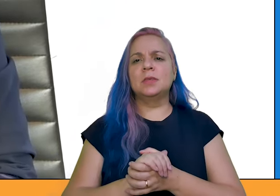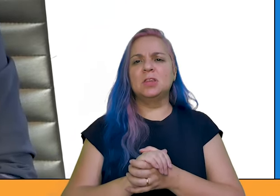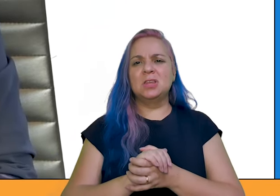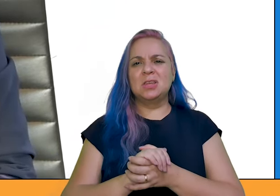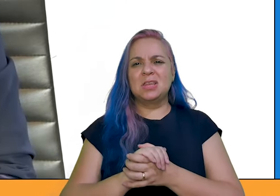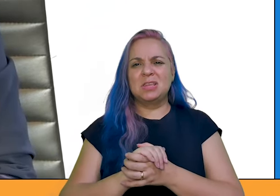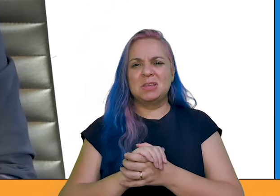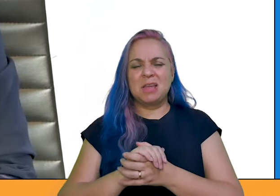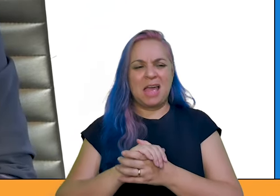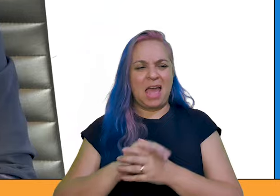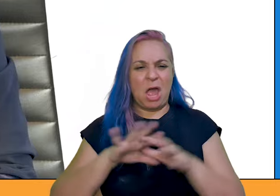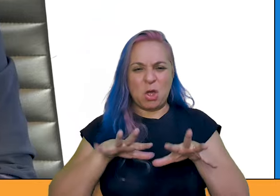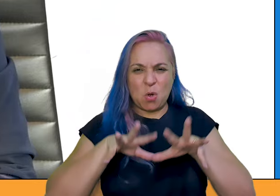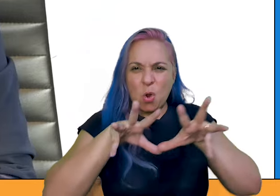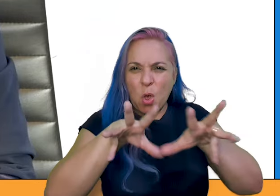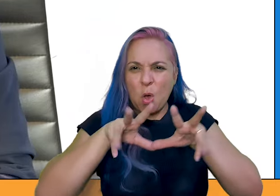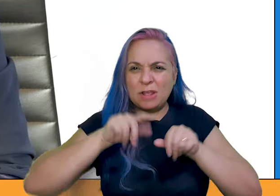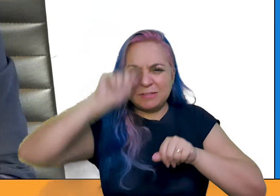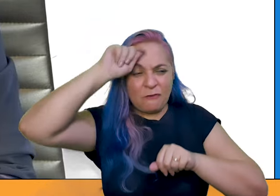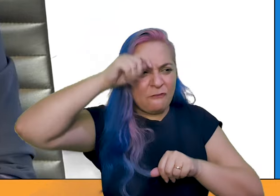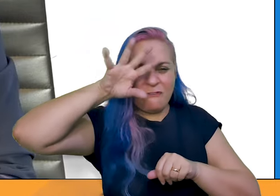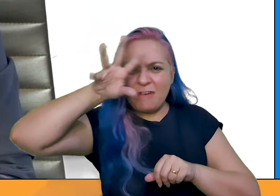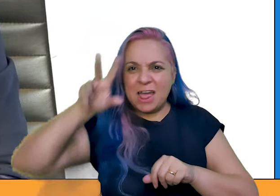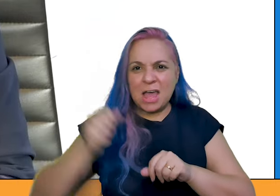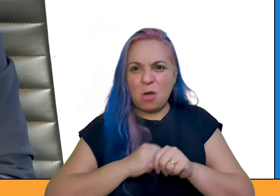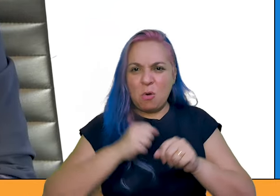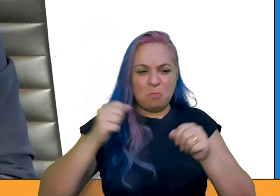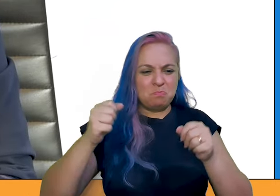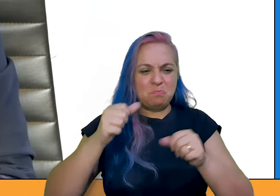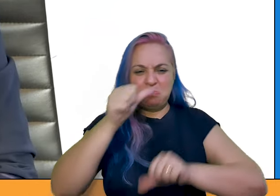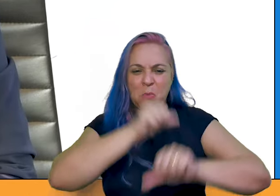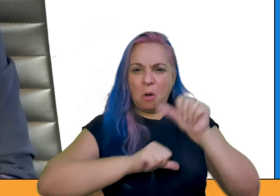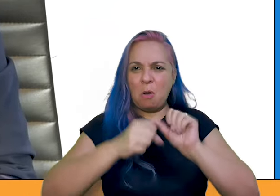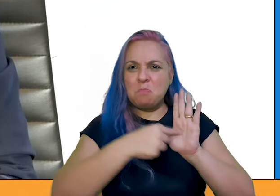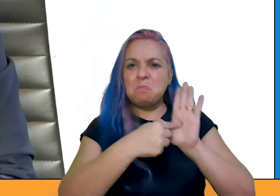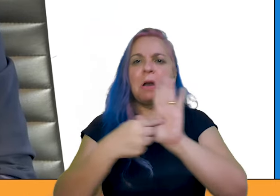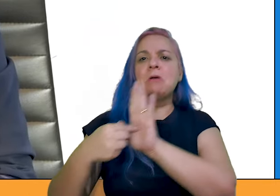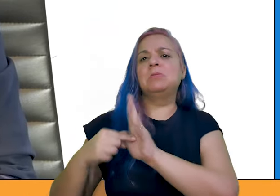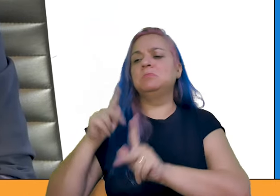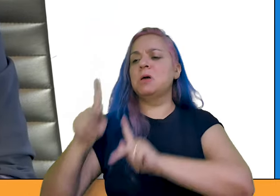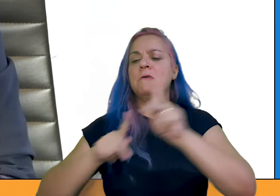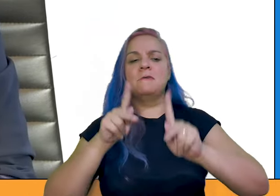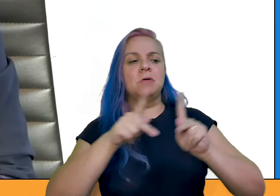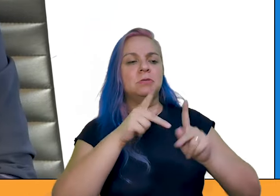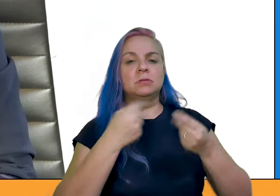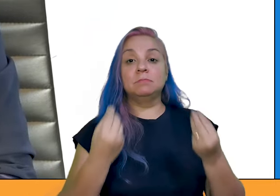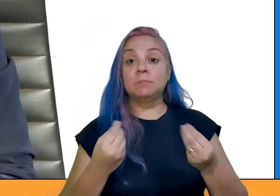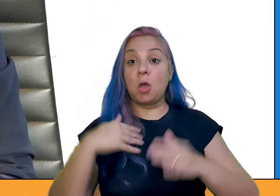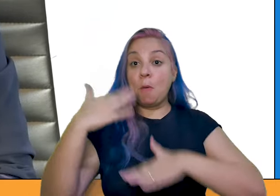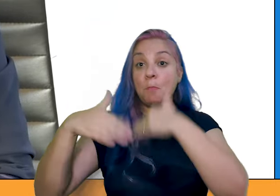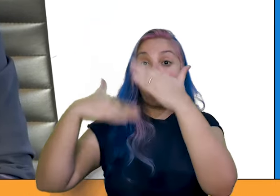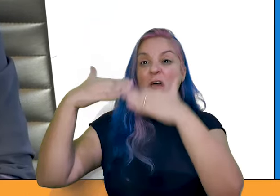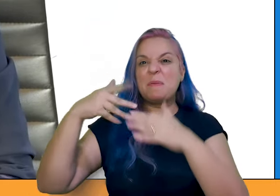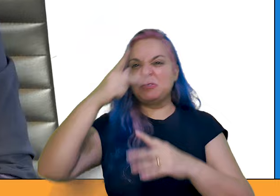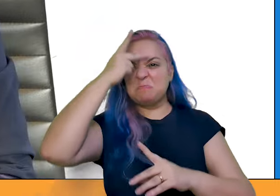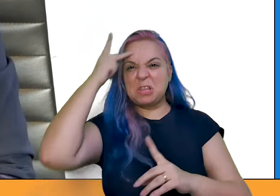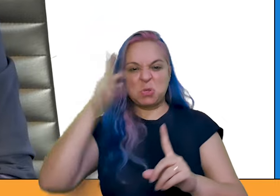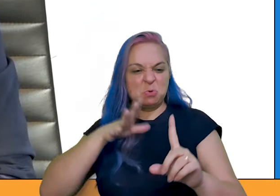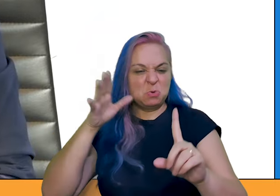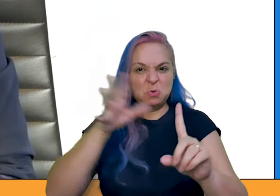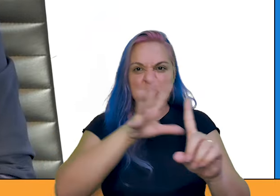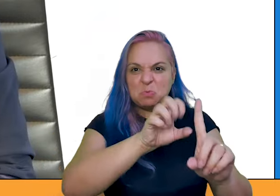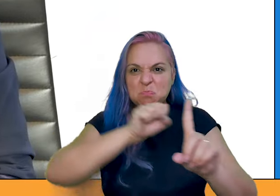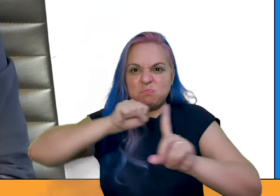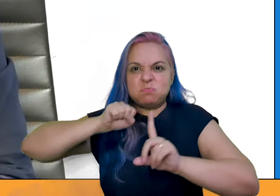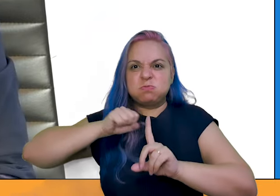a exploração e a colonização da África produziram uma explosão de representações populares. O progresso das grandes